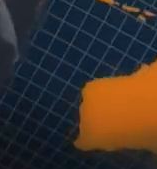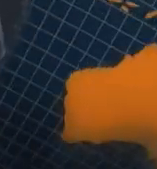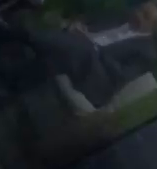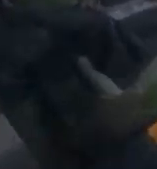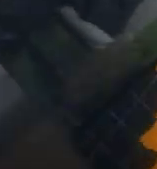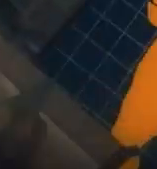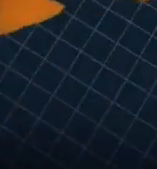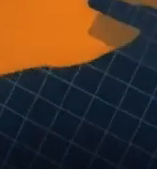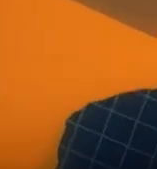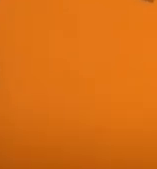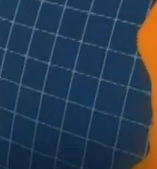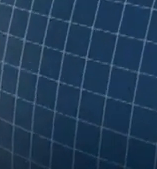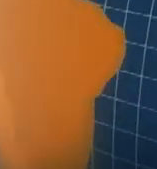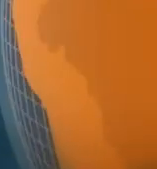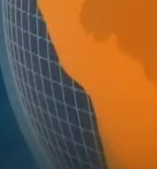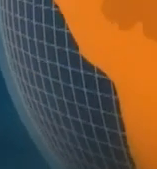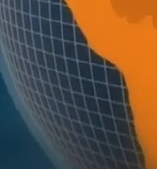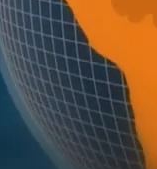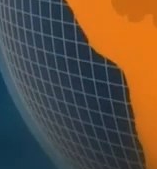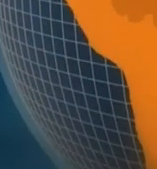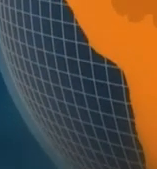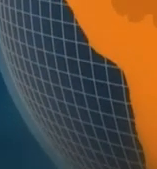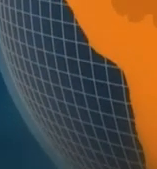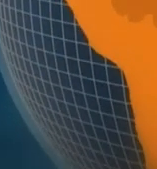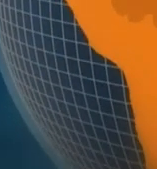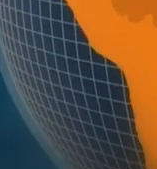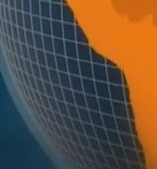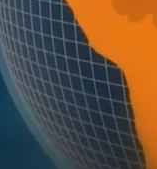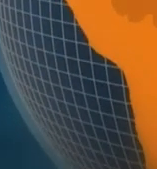Tchau. Tchau. Tchau.